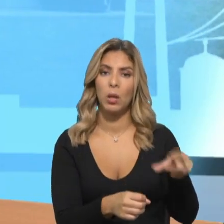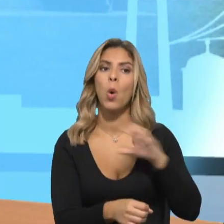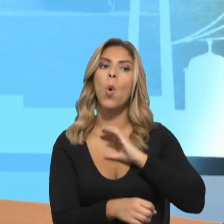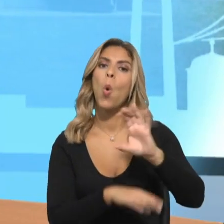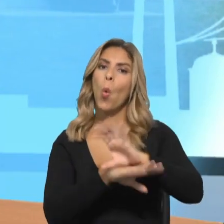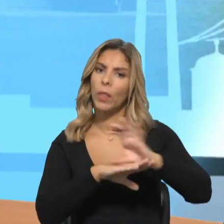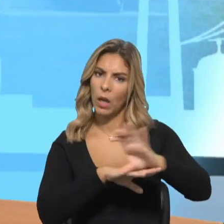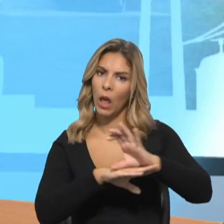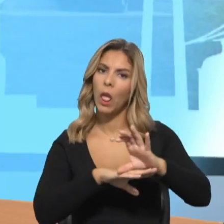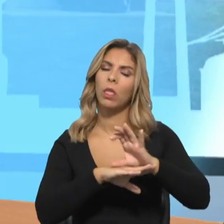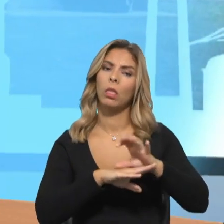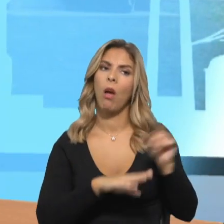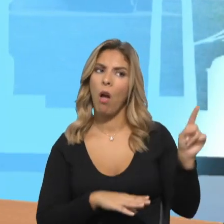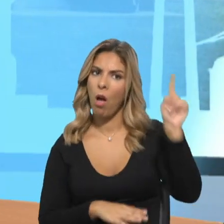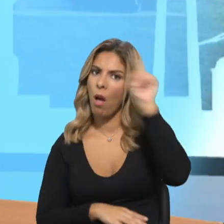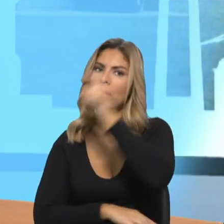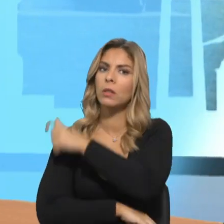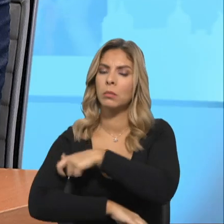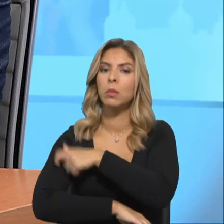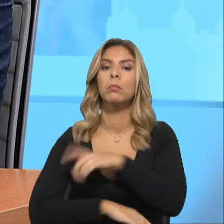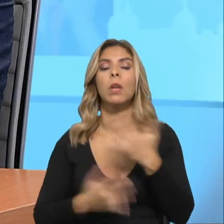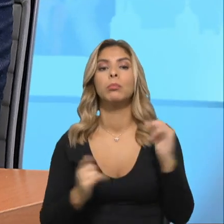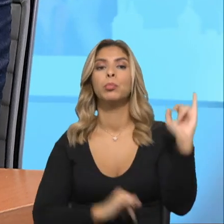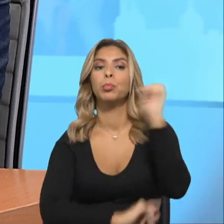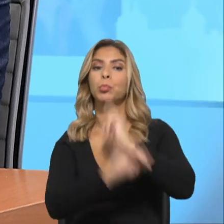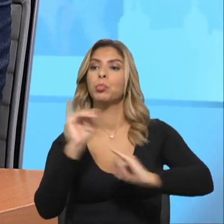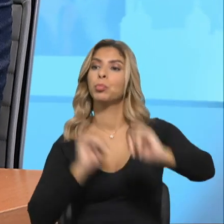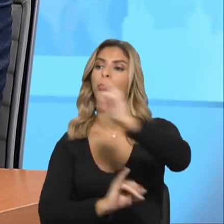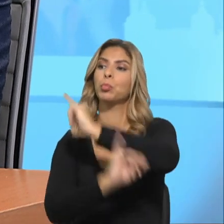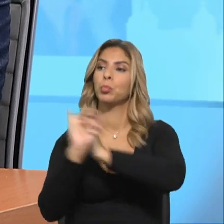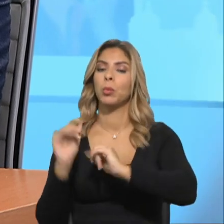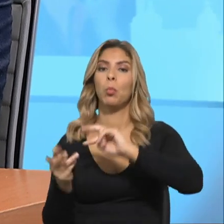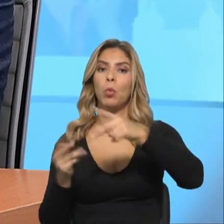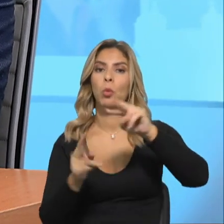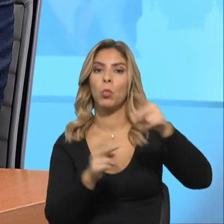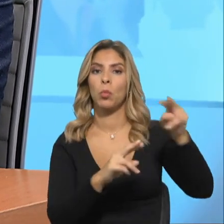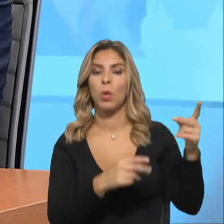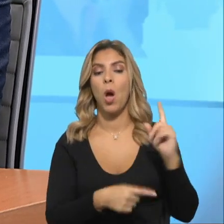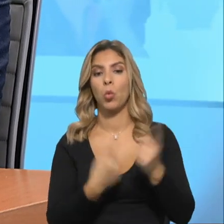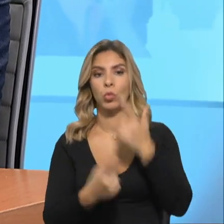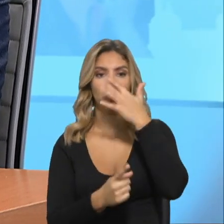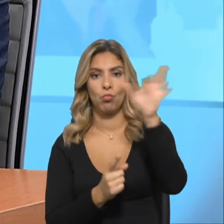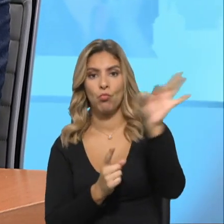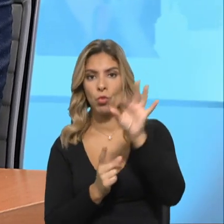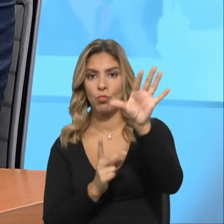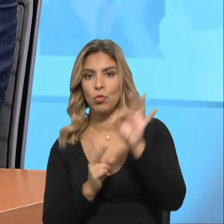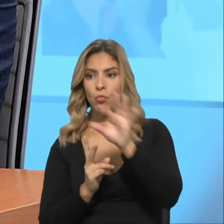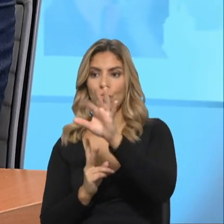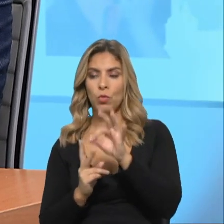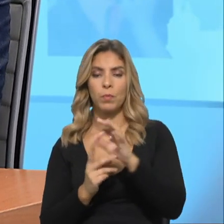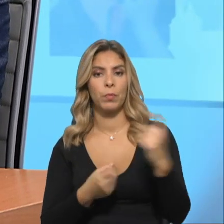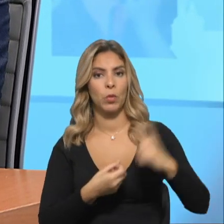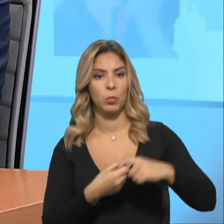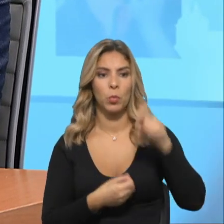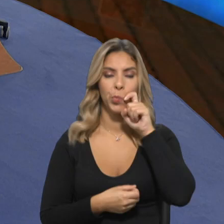representados, nem sempre como membros permanentes e rotativamente vão mudando. Agora foram eleitos mais alguns países para pertencer ao Conselho de Segurança e